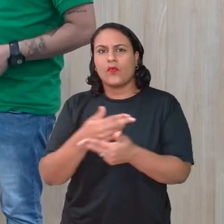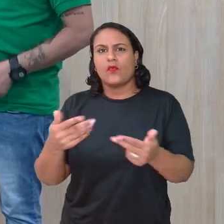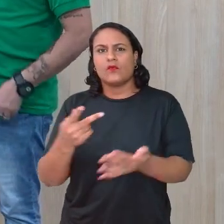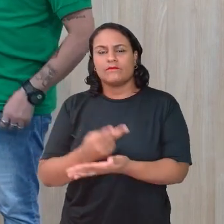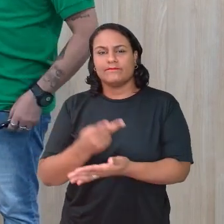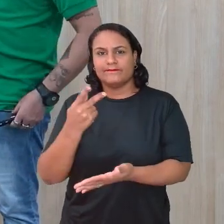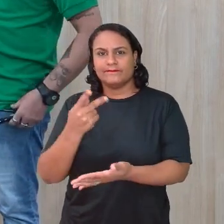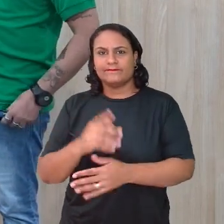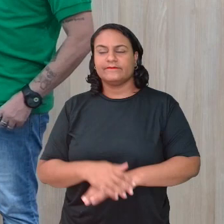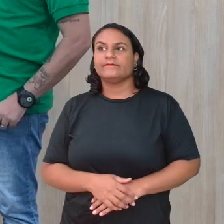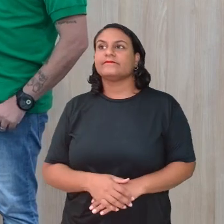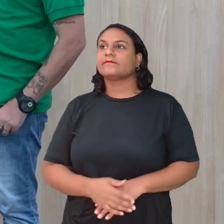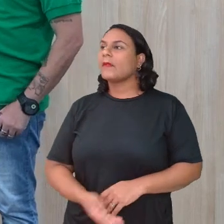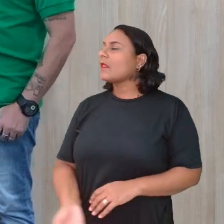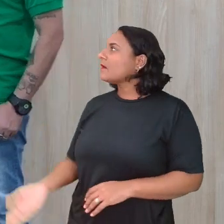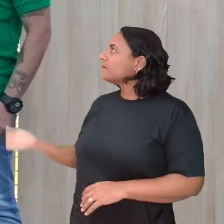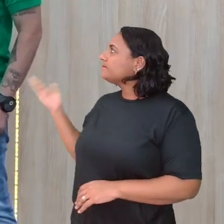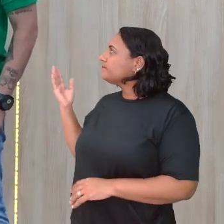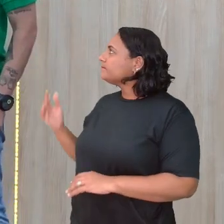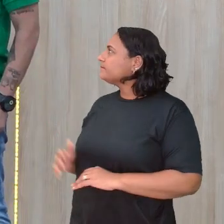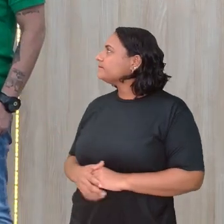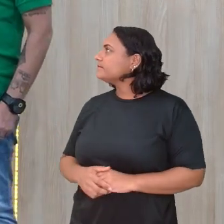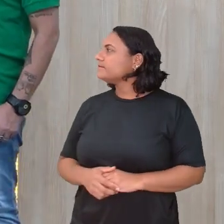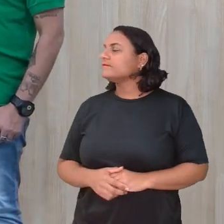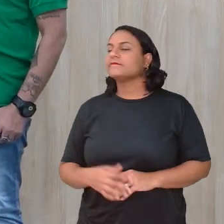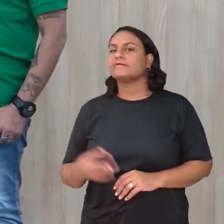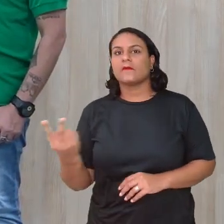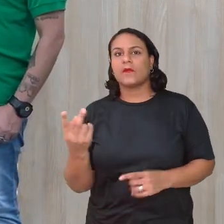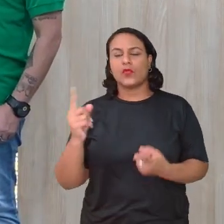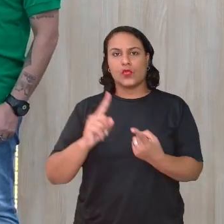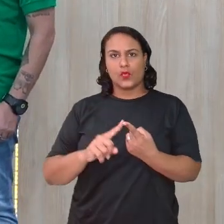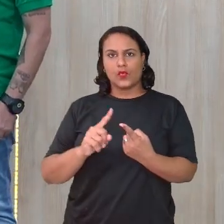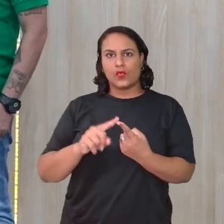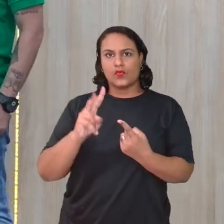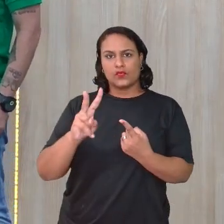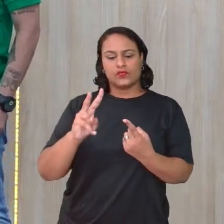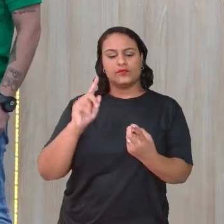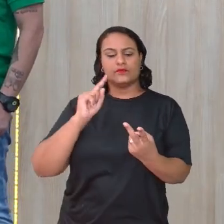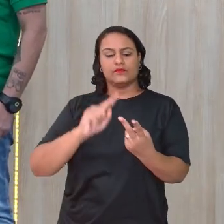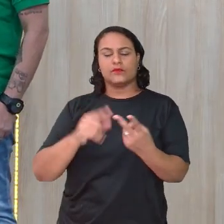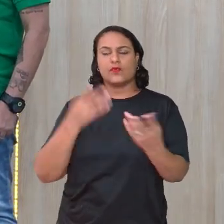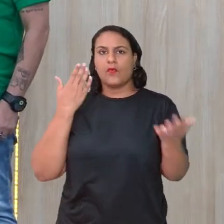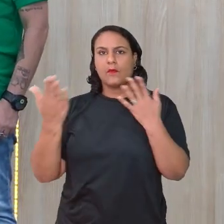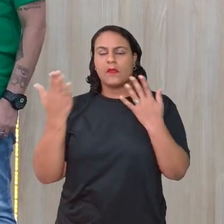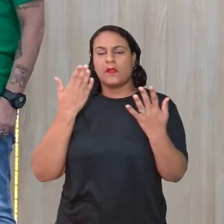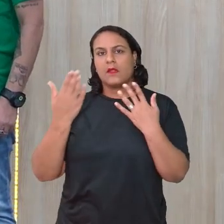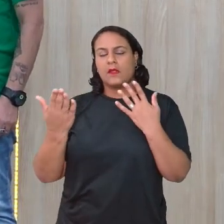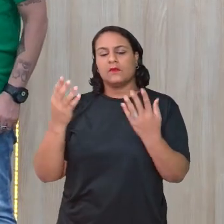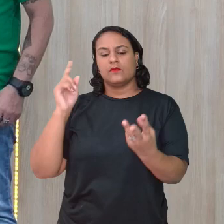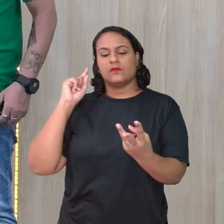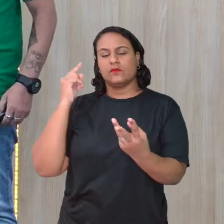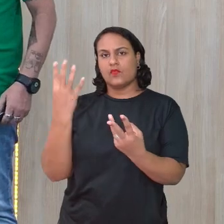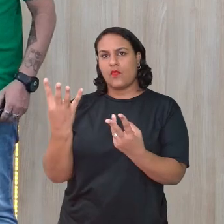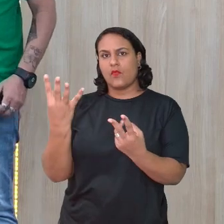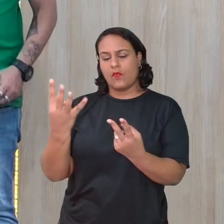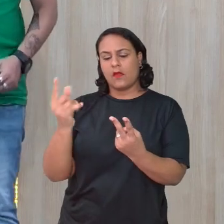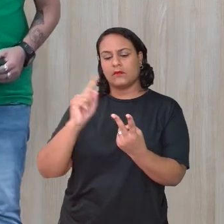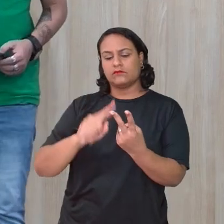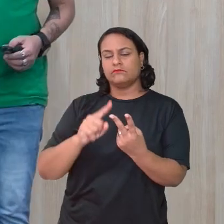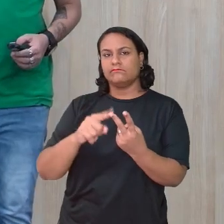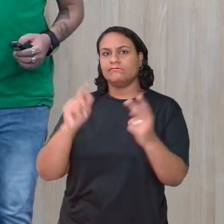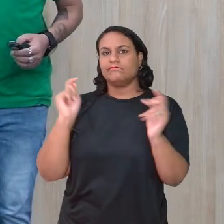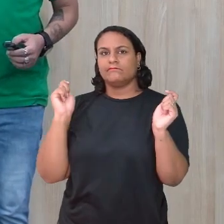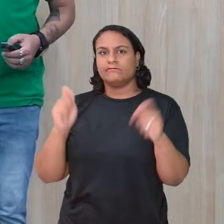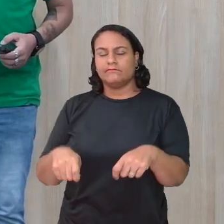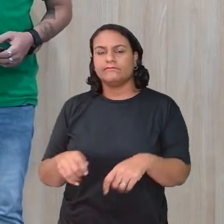acontecer. Então, nesse caso aqui, ó, são dois casos favoráveis comparado com quatro casos possíveis. Na hora